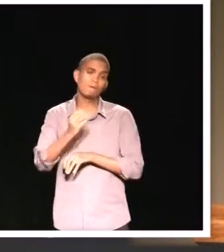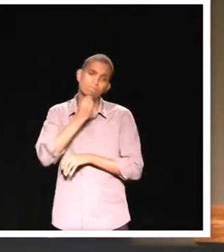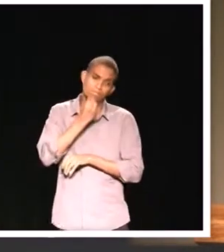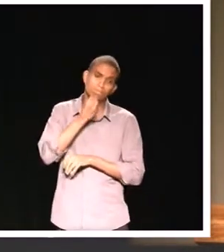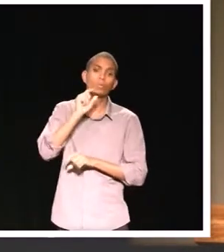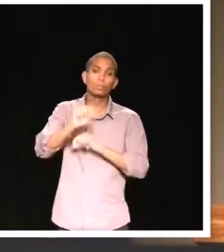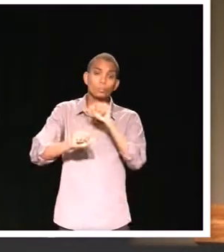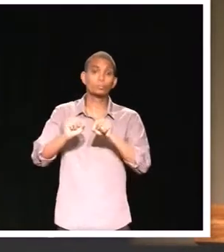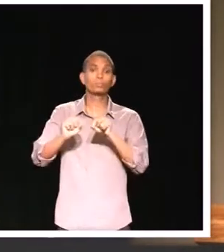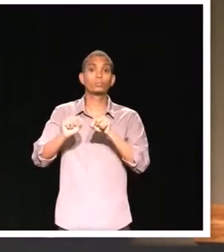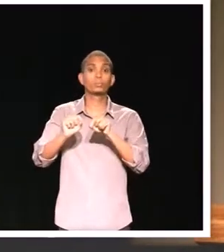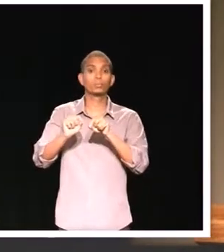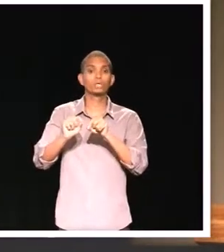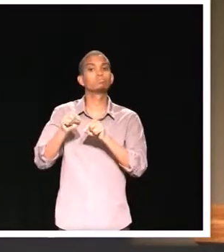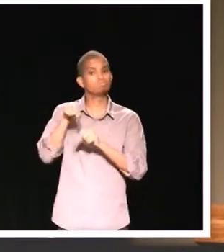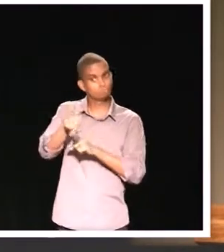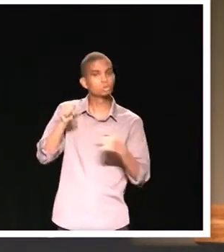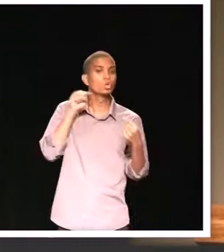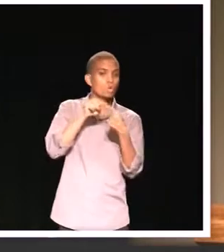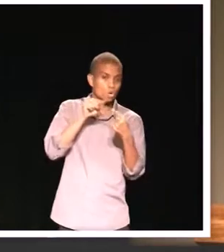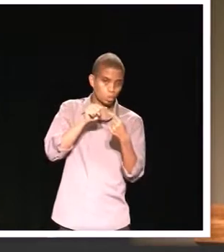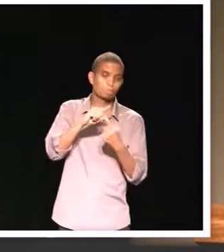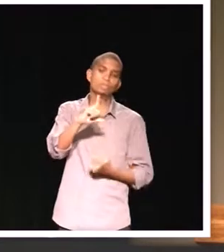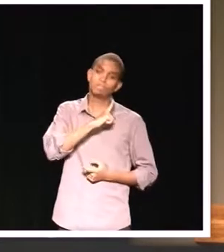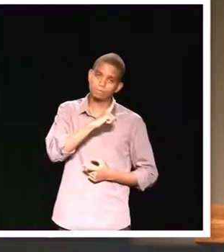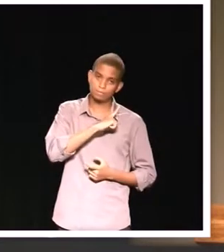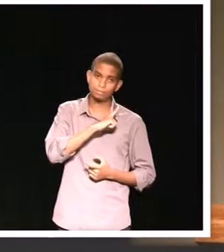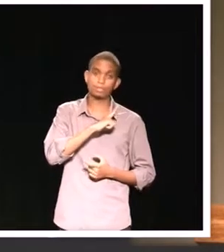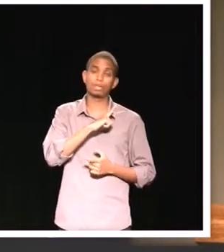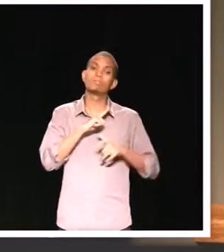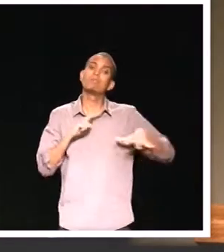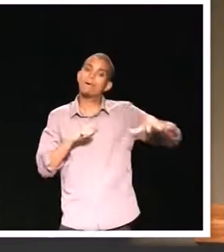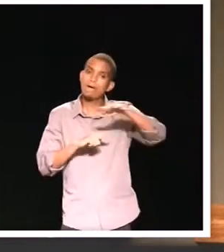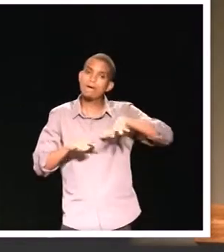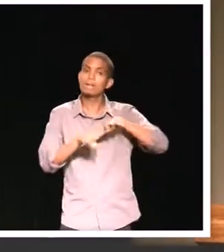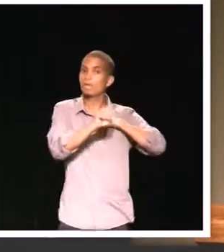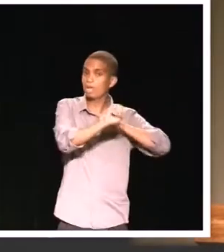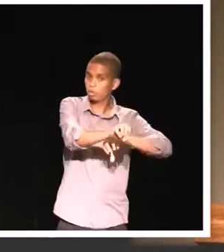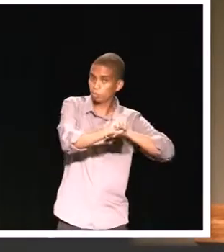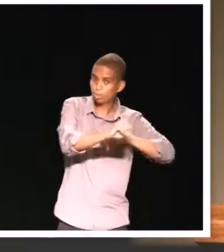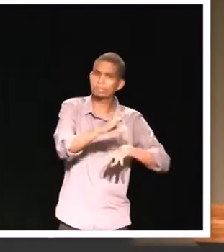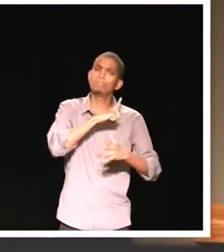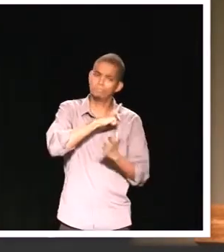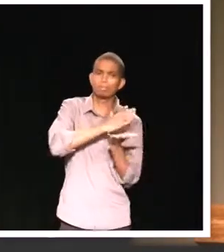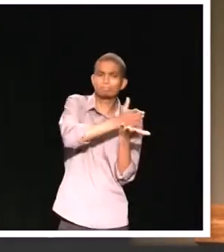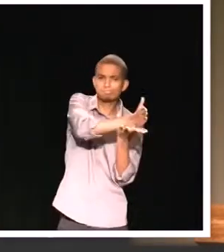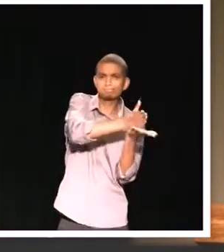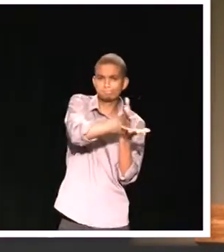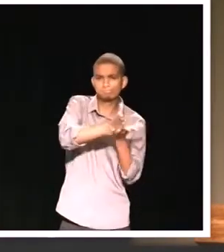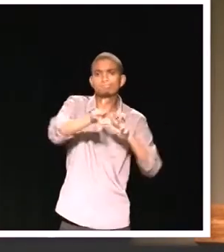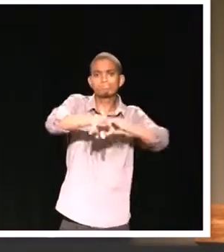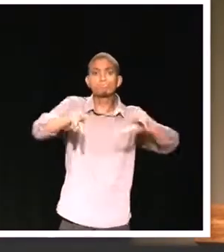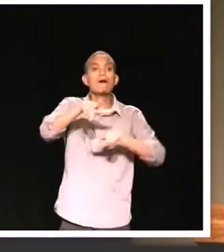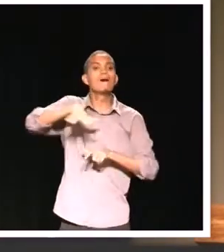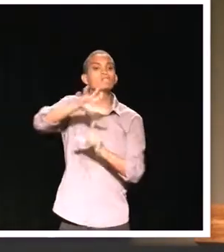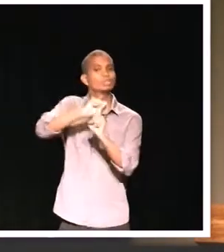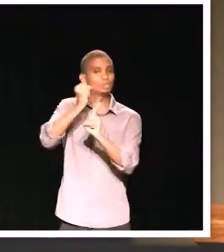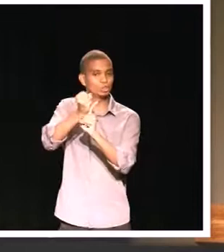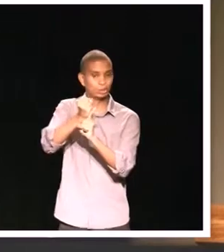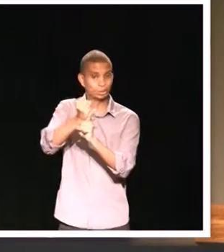questão sobrepassa amplamente o que é o âmbito da educação e abrange outros territórios da vida